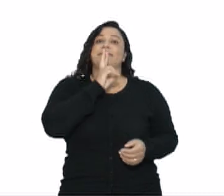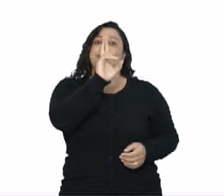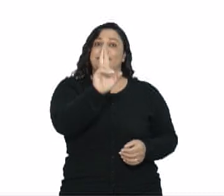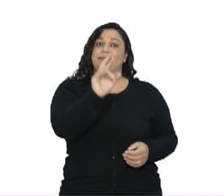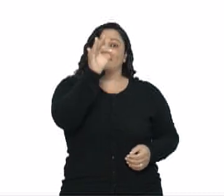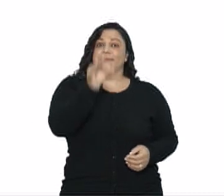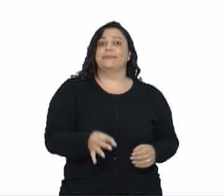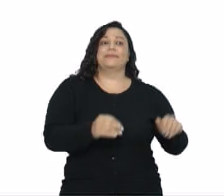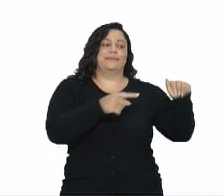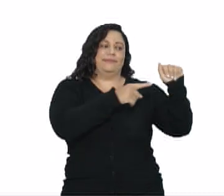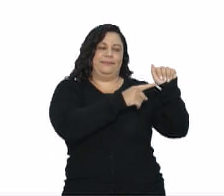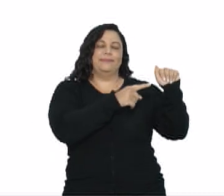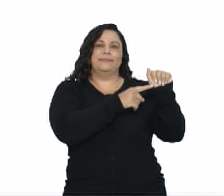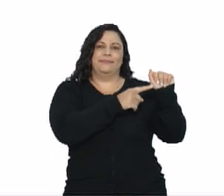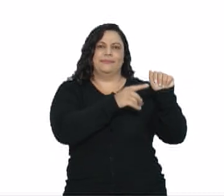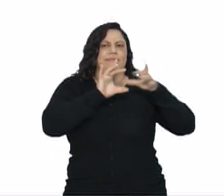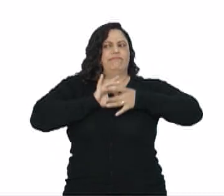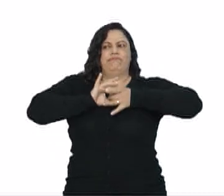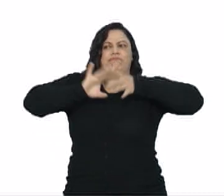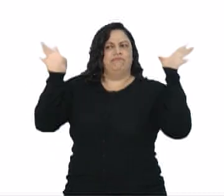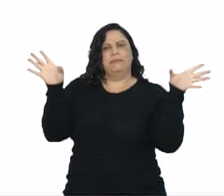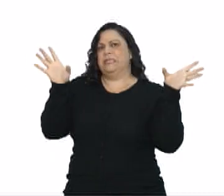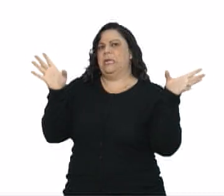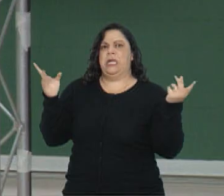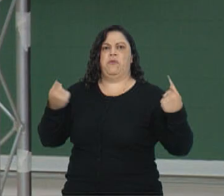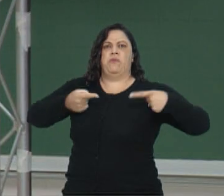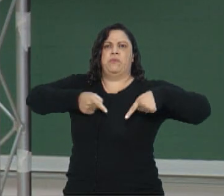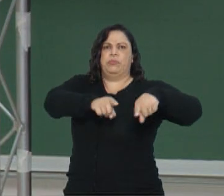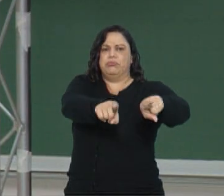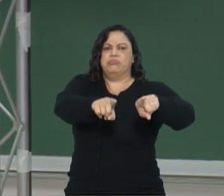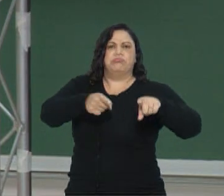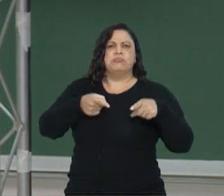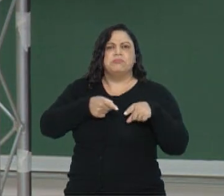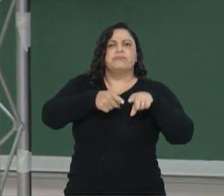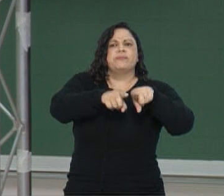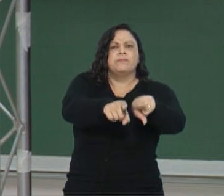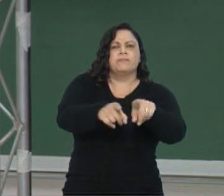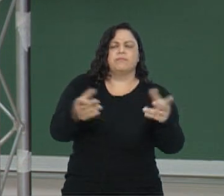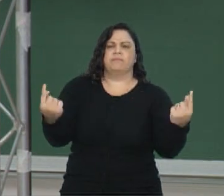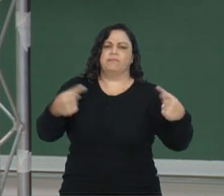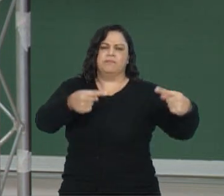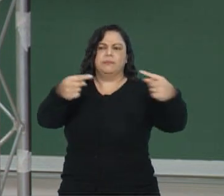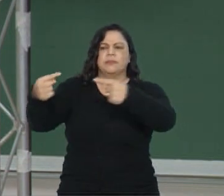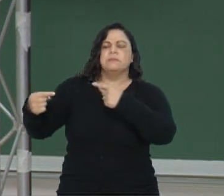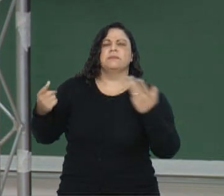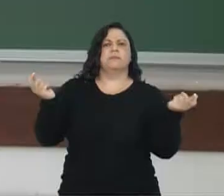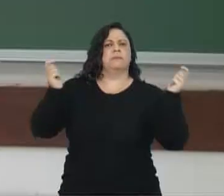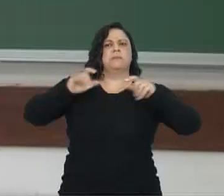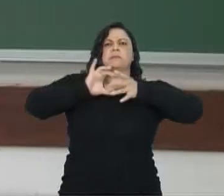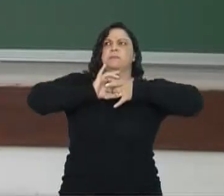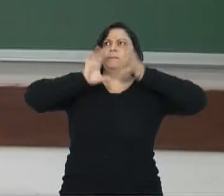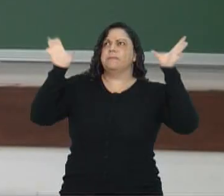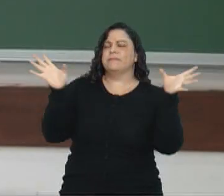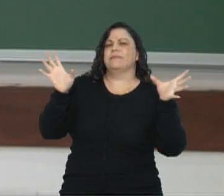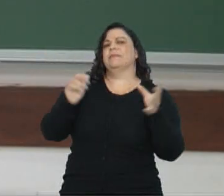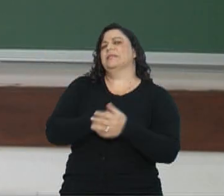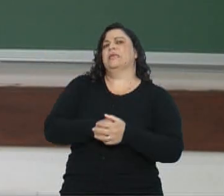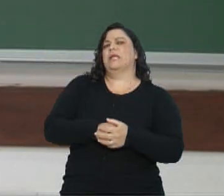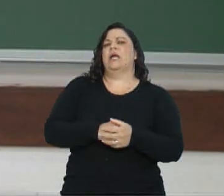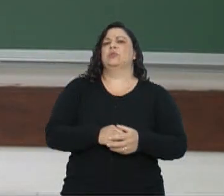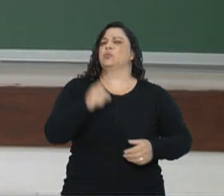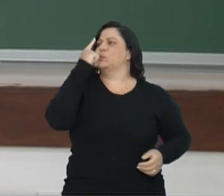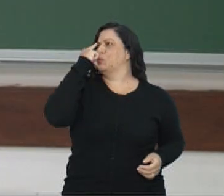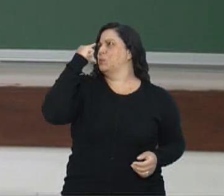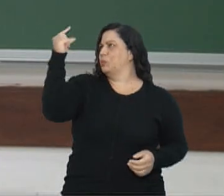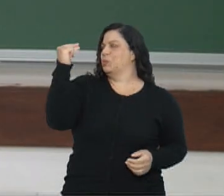livre concorrência. Essa liberdade que vem do direito da natureza, de John Locke, e é transmitida para o direito comercial, de